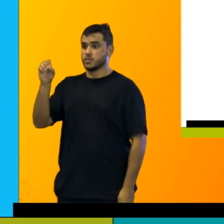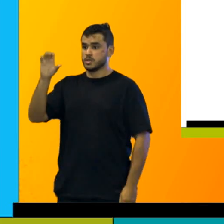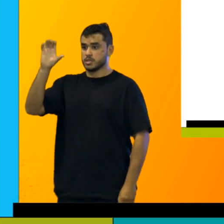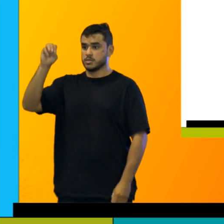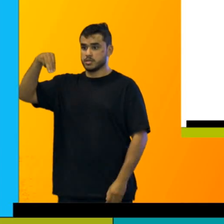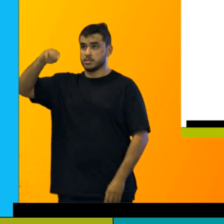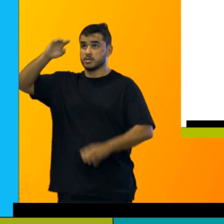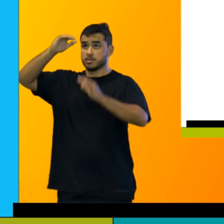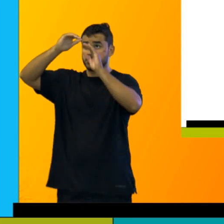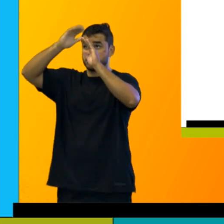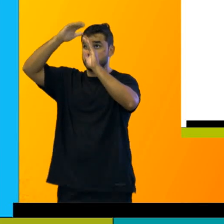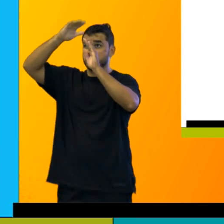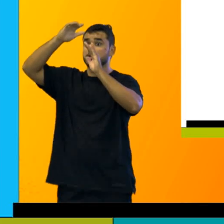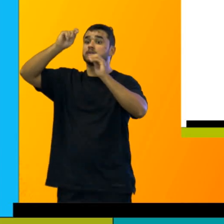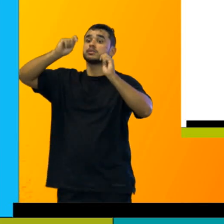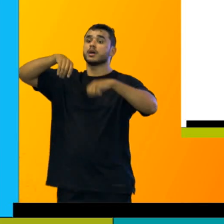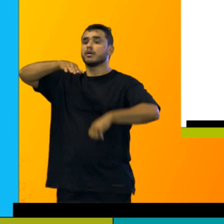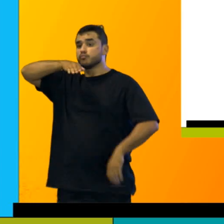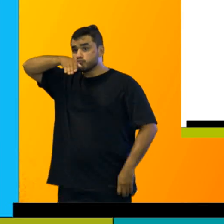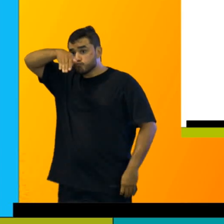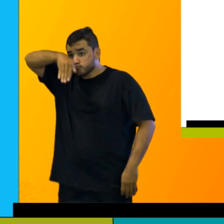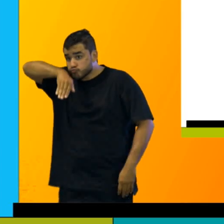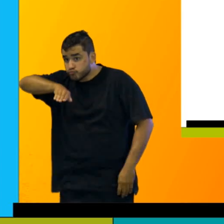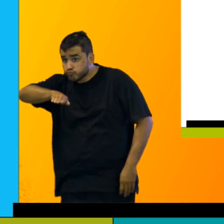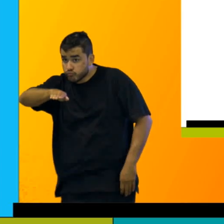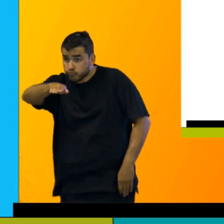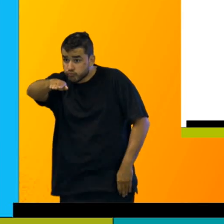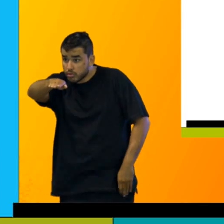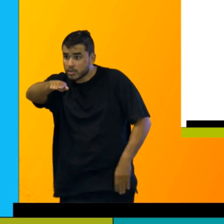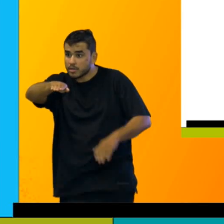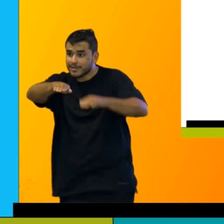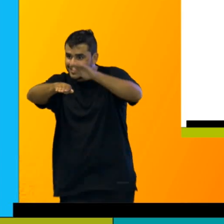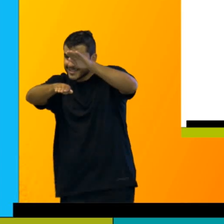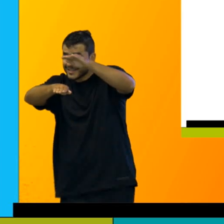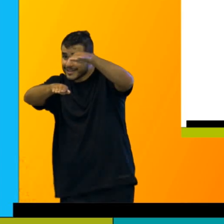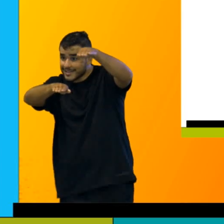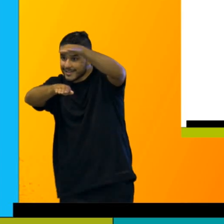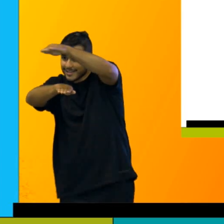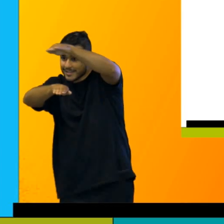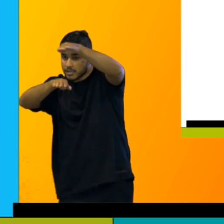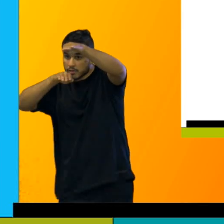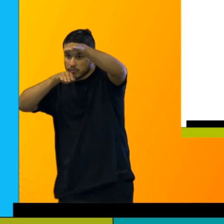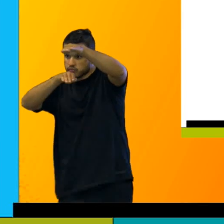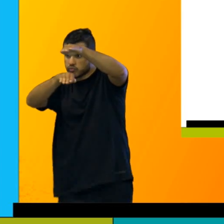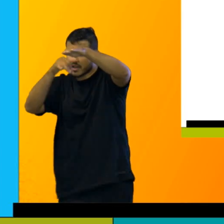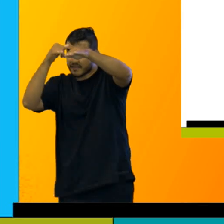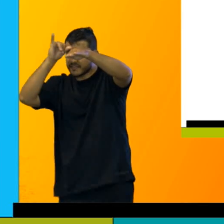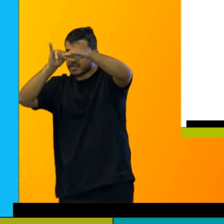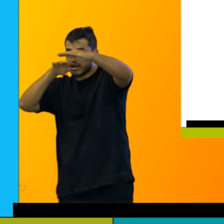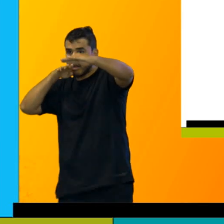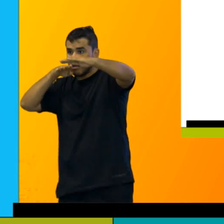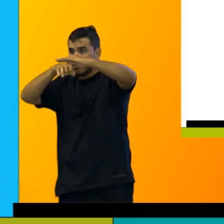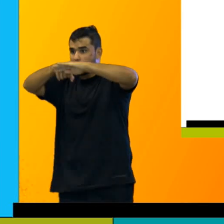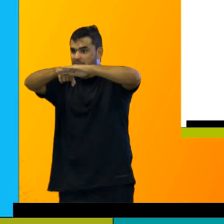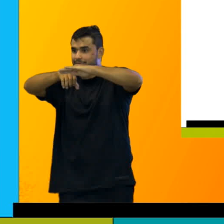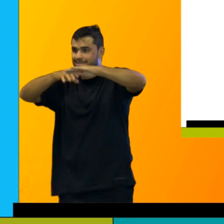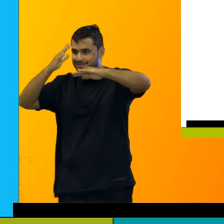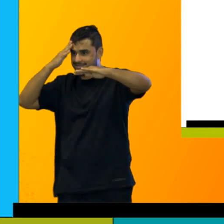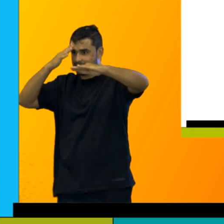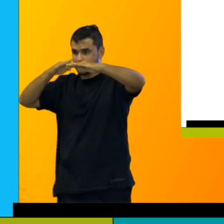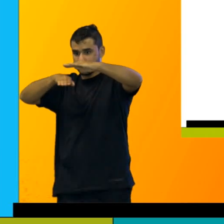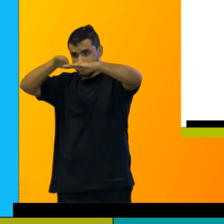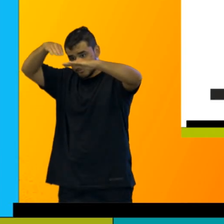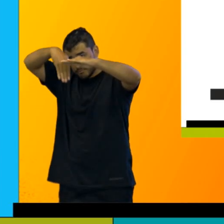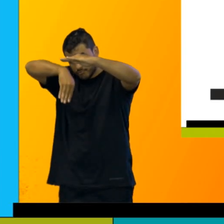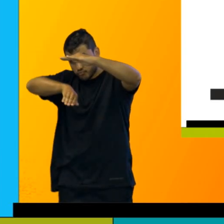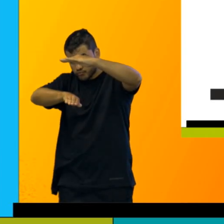cima, para poder ele passar embaixo do túnel. Vamos lá. Onde é que está o difícil dessa questão? É descobrir a altura desses 3